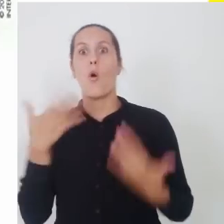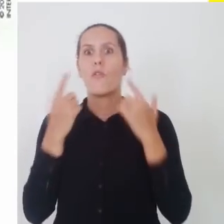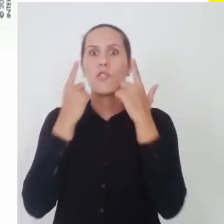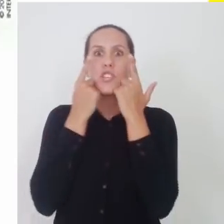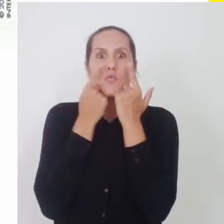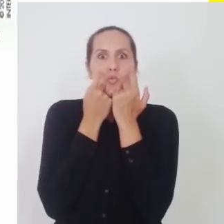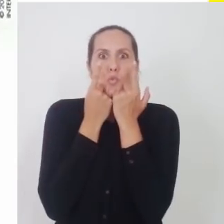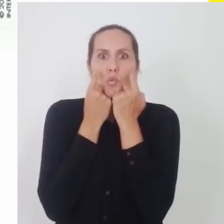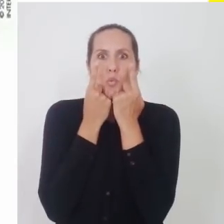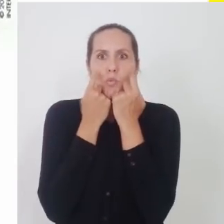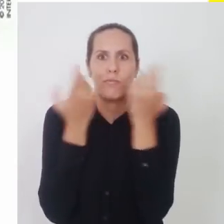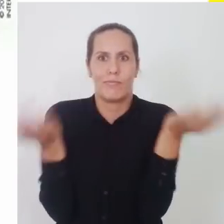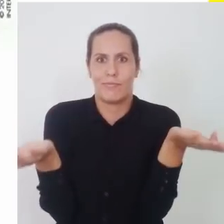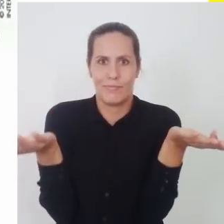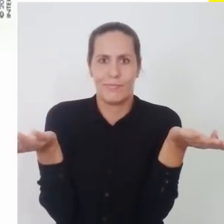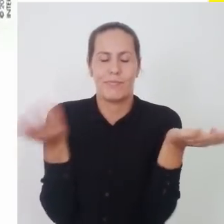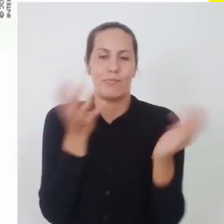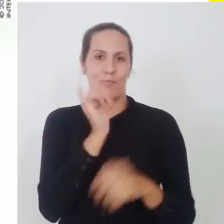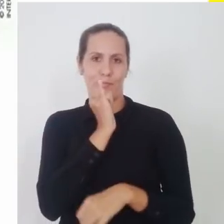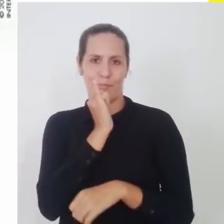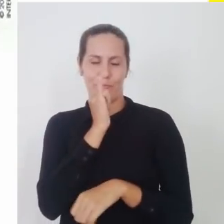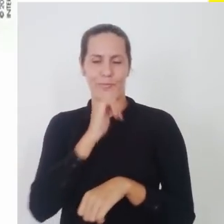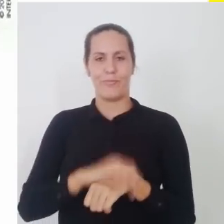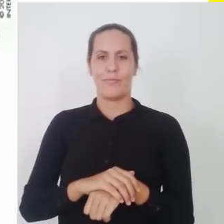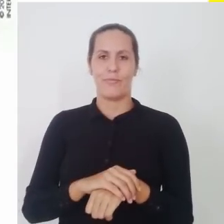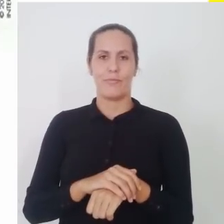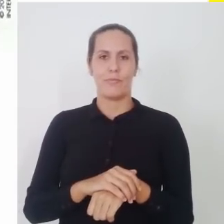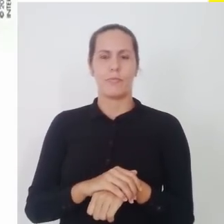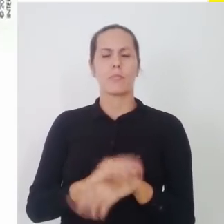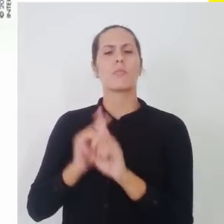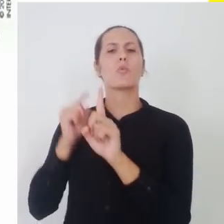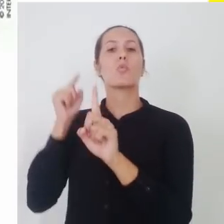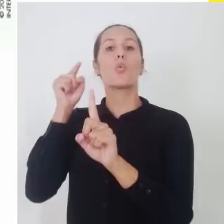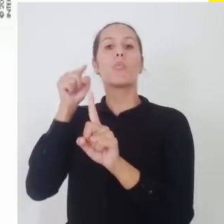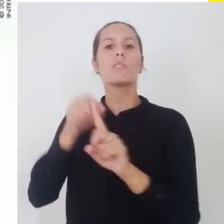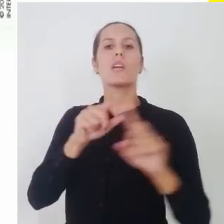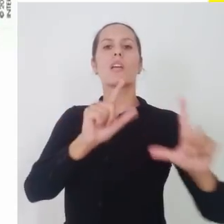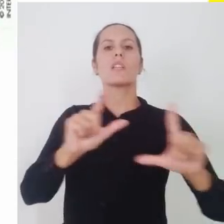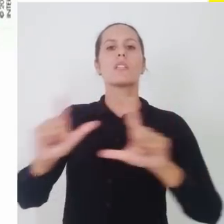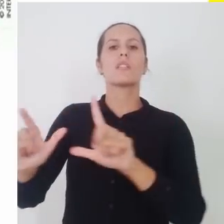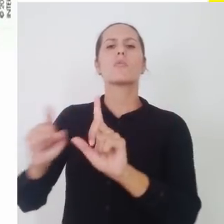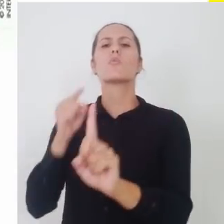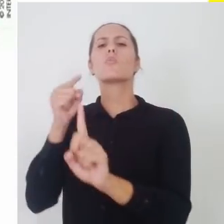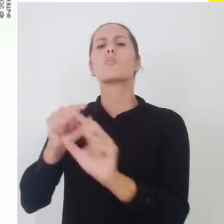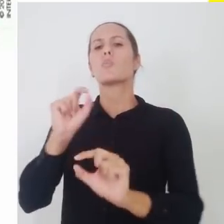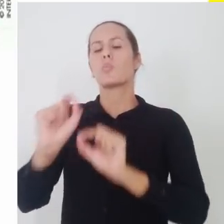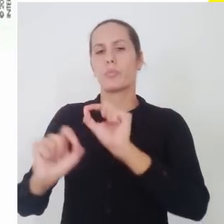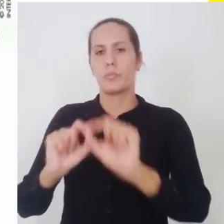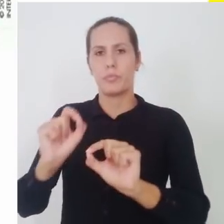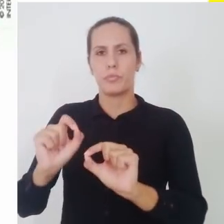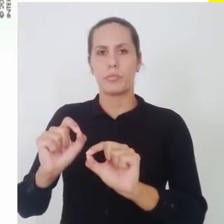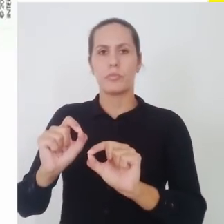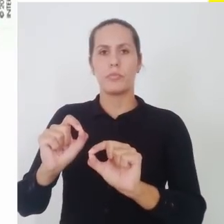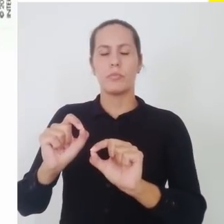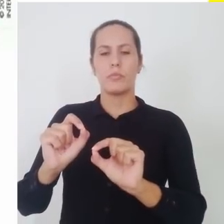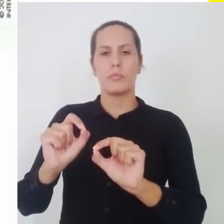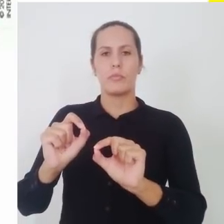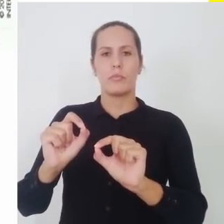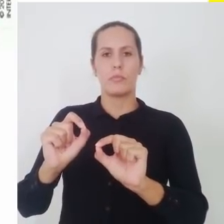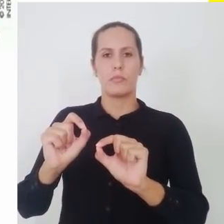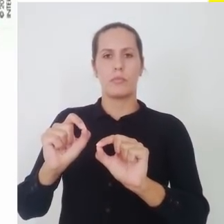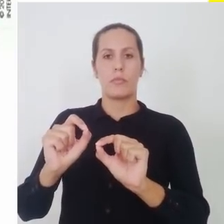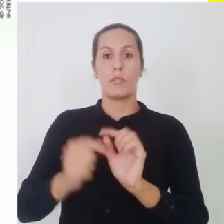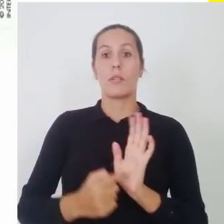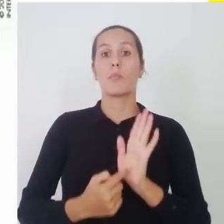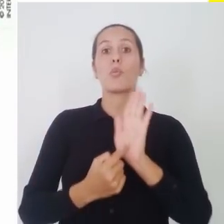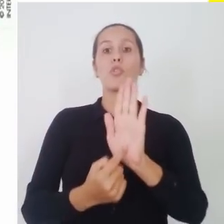exemplo, o objetivo da tirinha, na verdade, é trazer uma abordagem de humor. Ele quer fazer uma